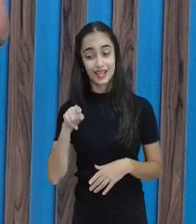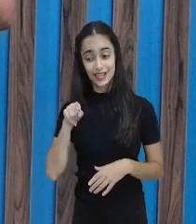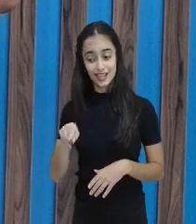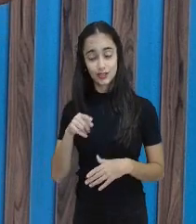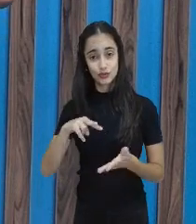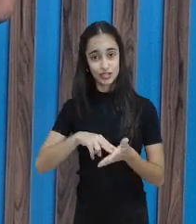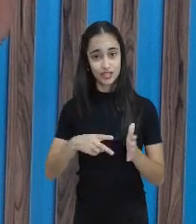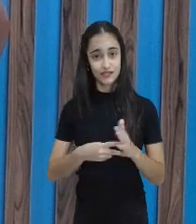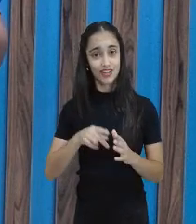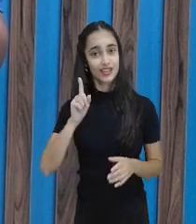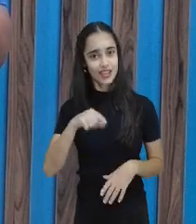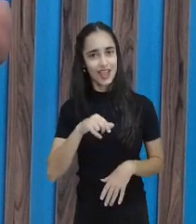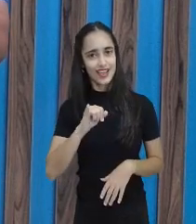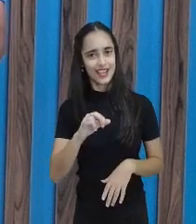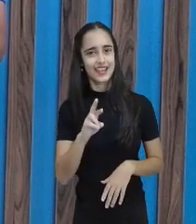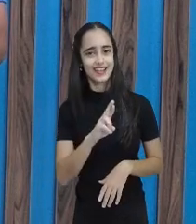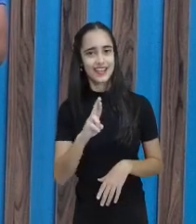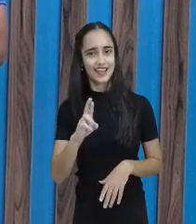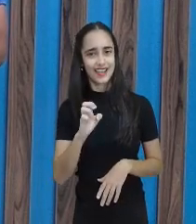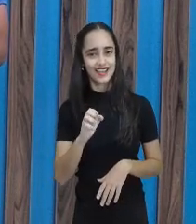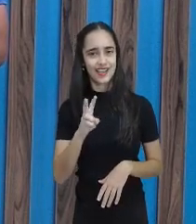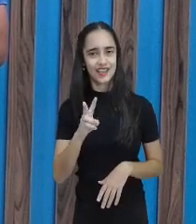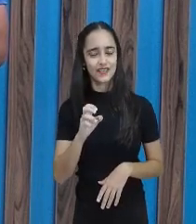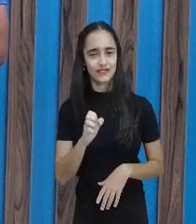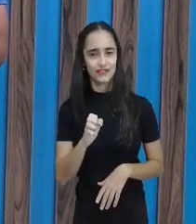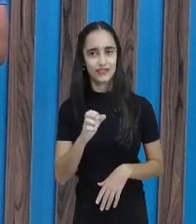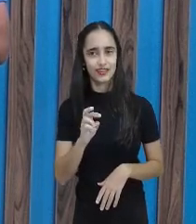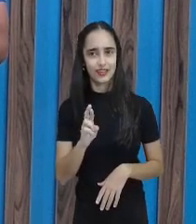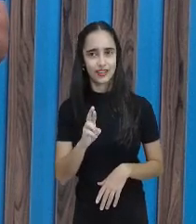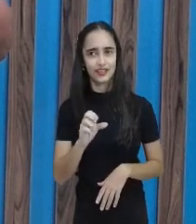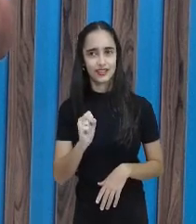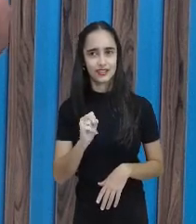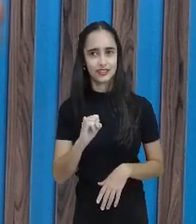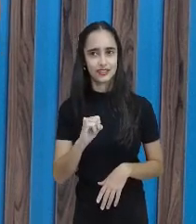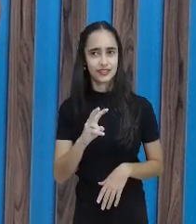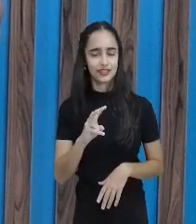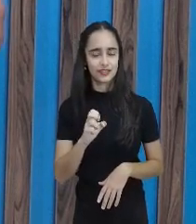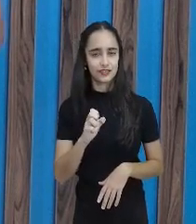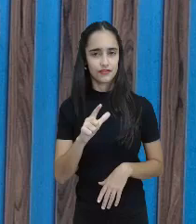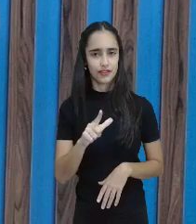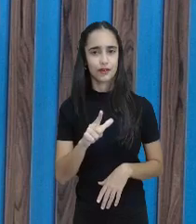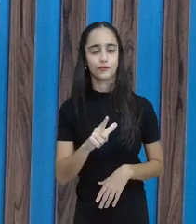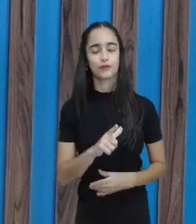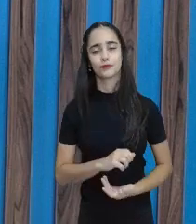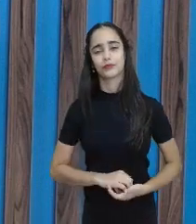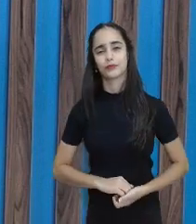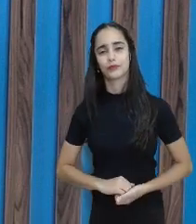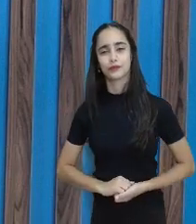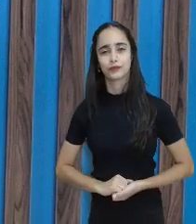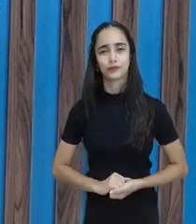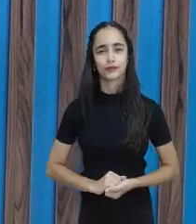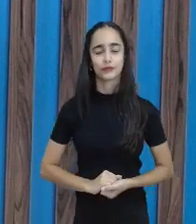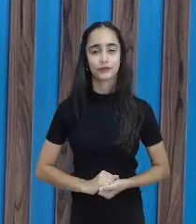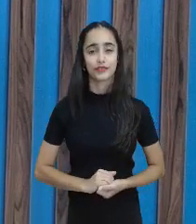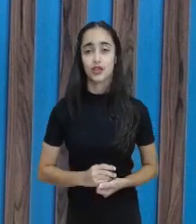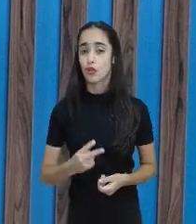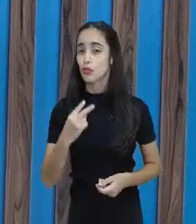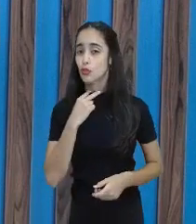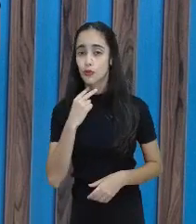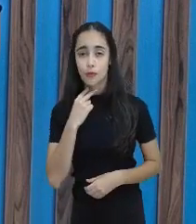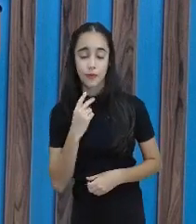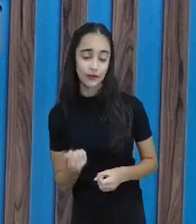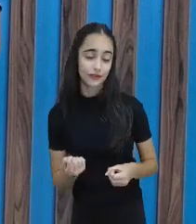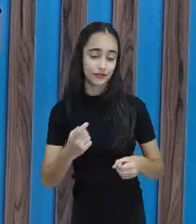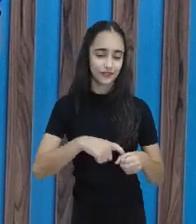irreversível é quando os materiais, após serem transformados, não podem voltar para o seu aspecto inicial. Não podem